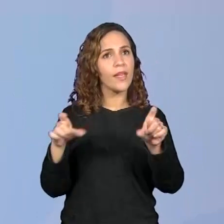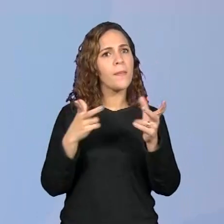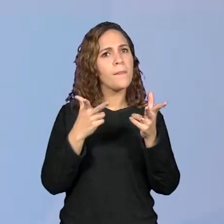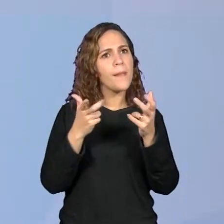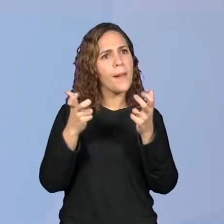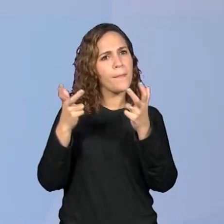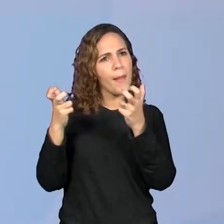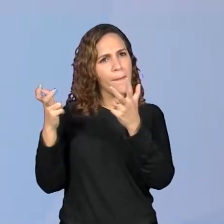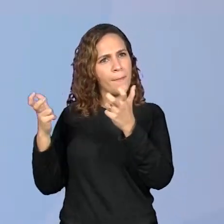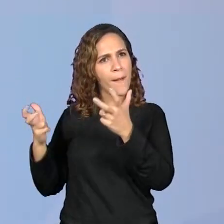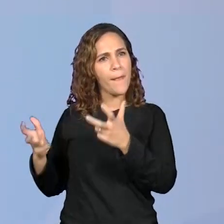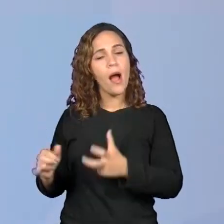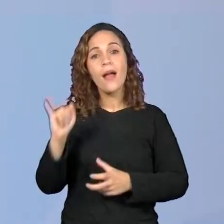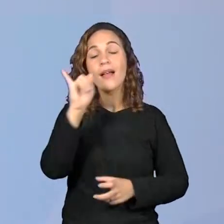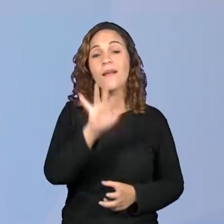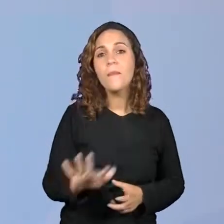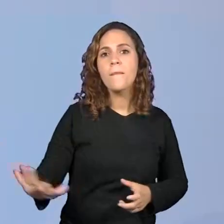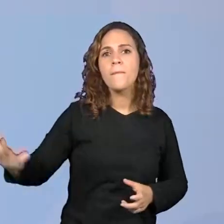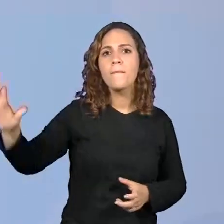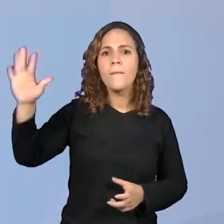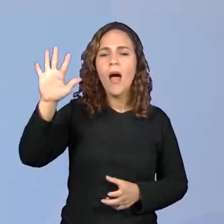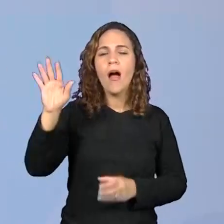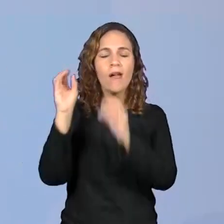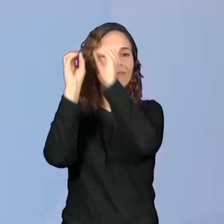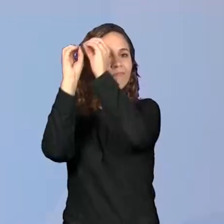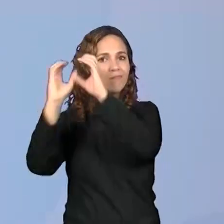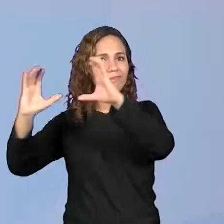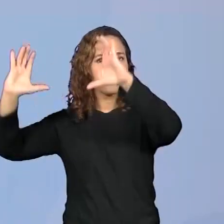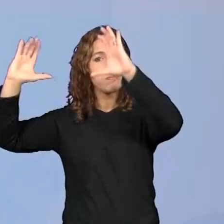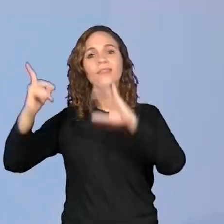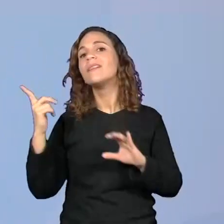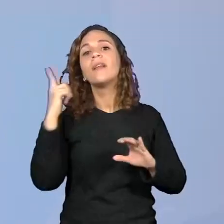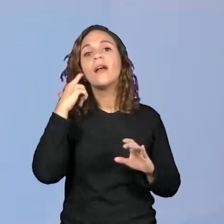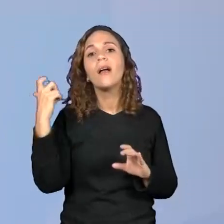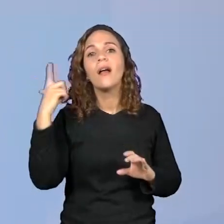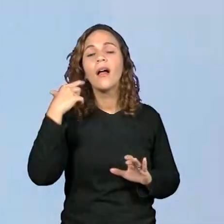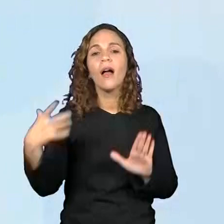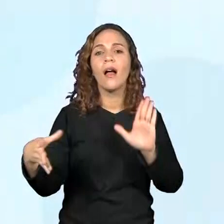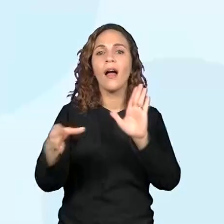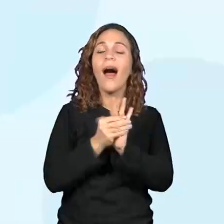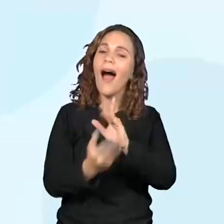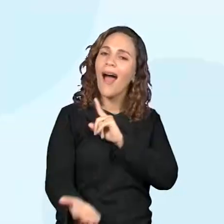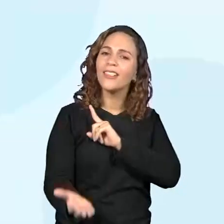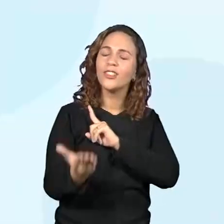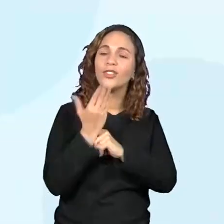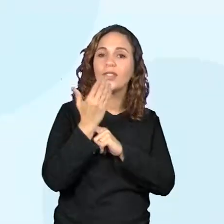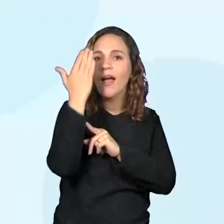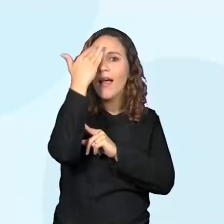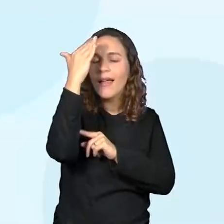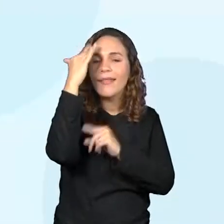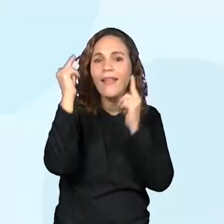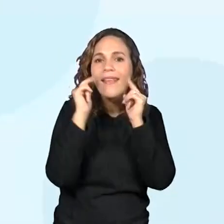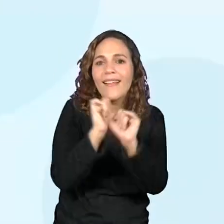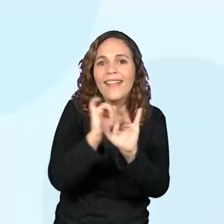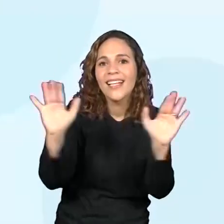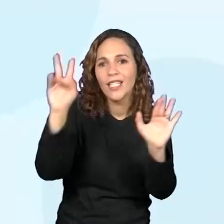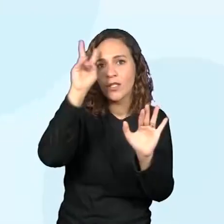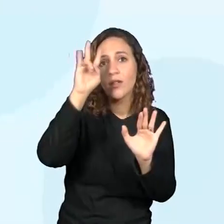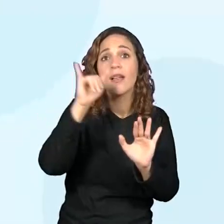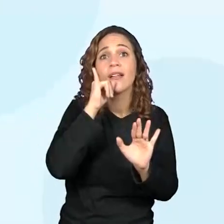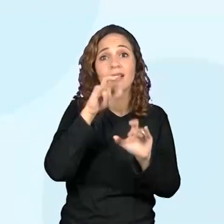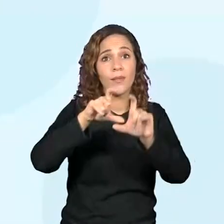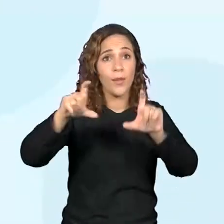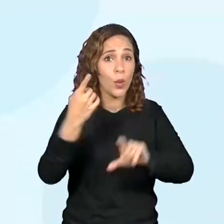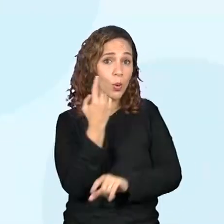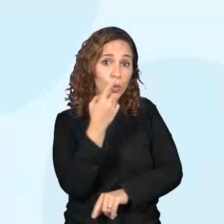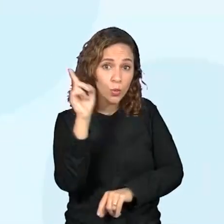professor, como a imagem, os balões, as onomatopeias ajudam a contar a história. Por exemplo, neste último quadrinho